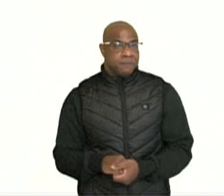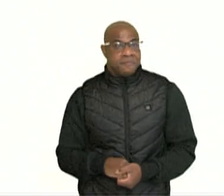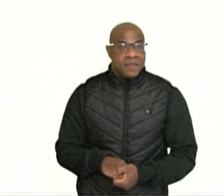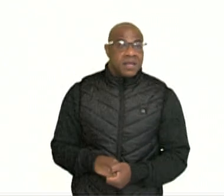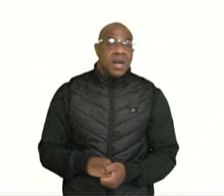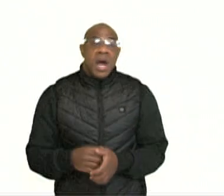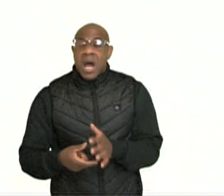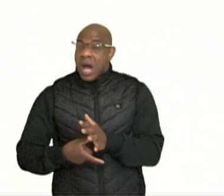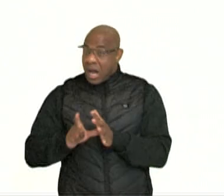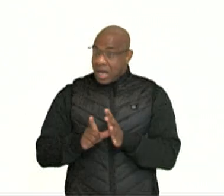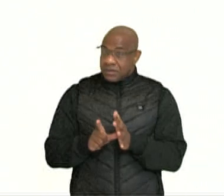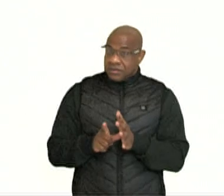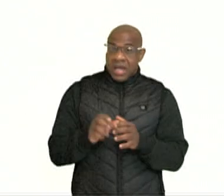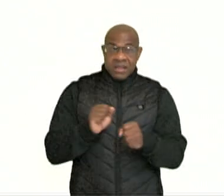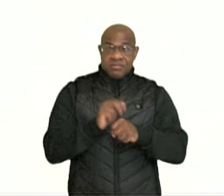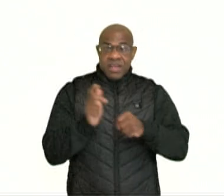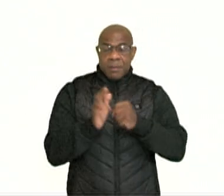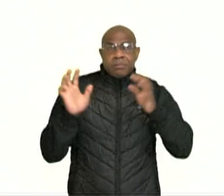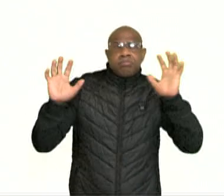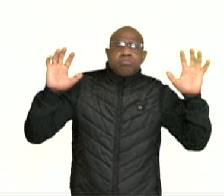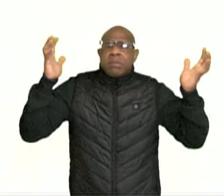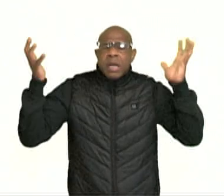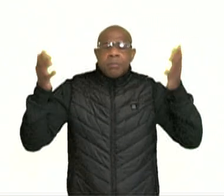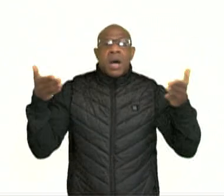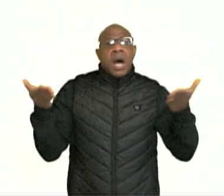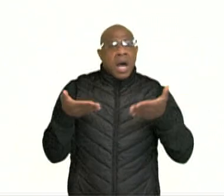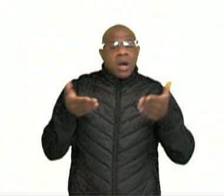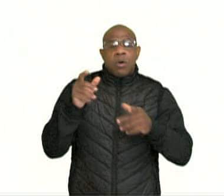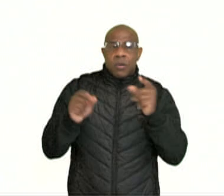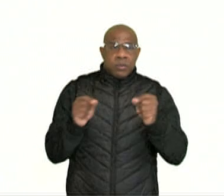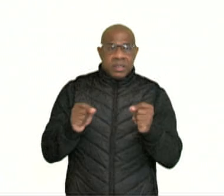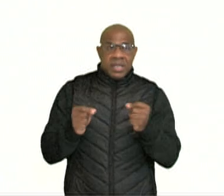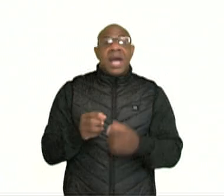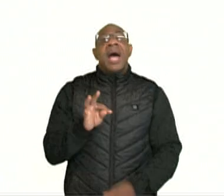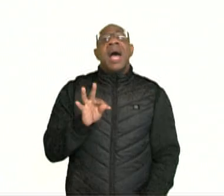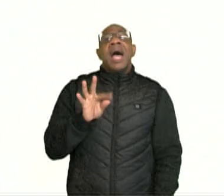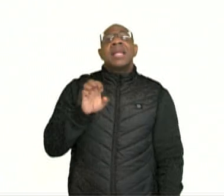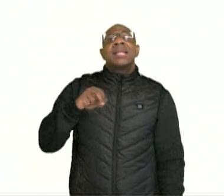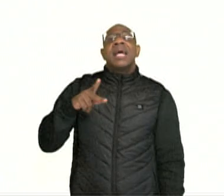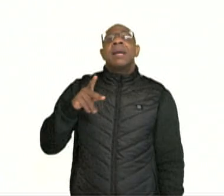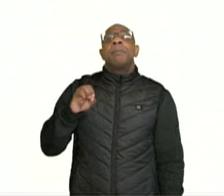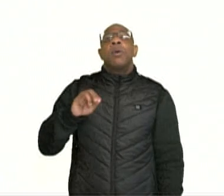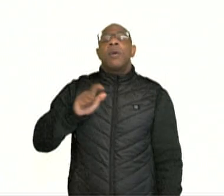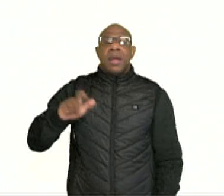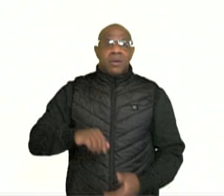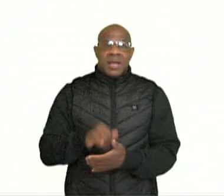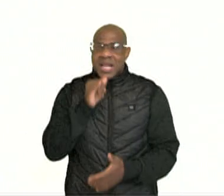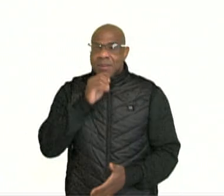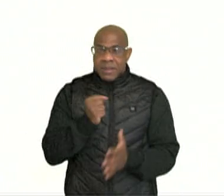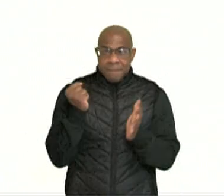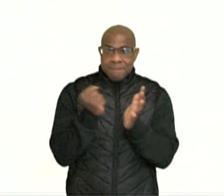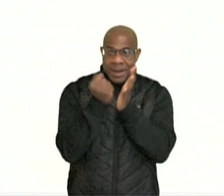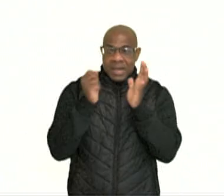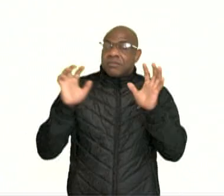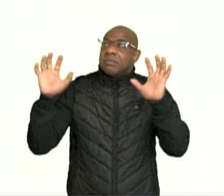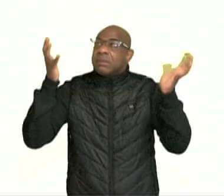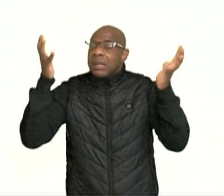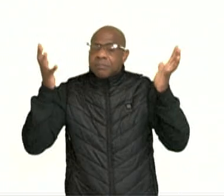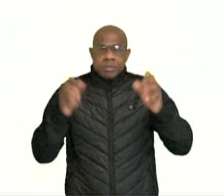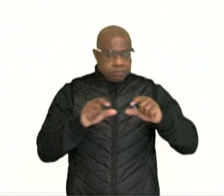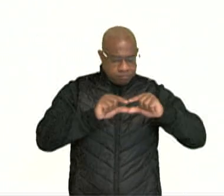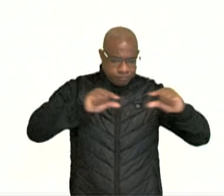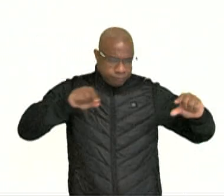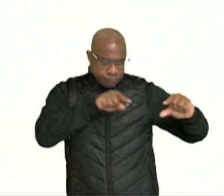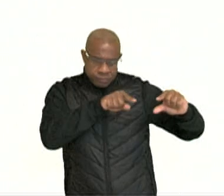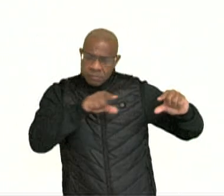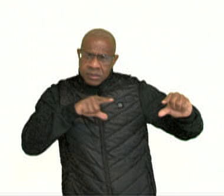de tempo, agora vai ser oração subordinada adverbial temporal. Então, quando eu tinha lá marcas de tempo em orações mais curtas, em períodos